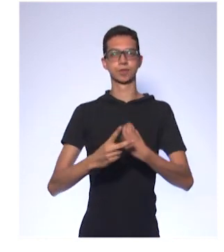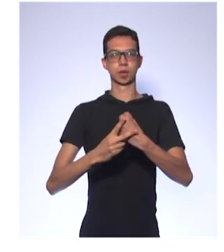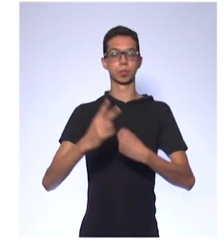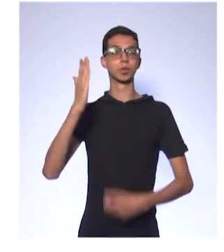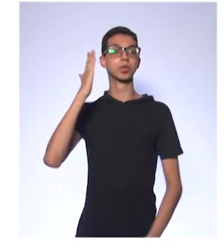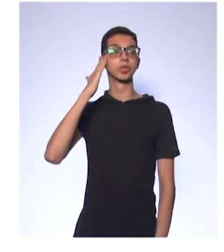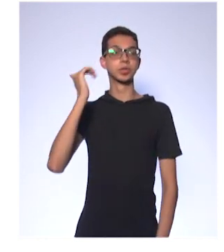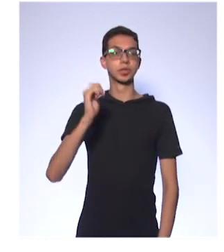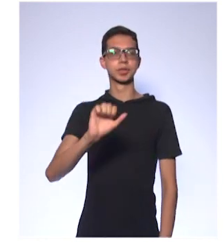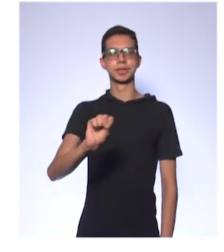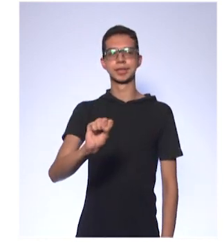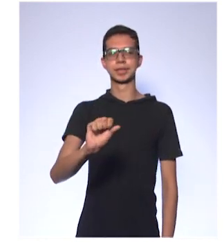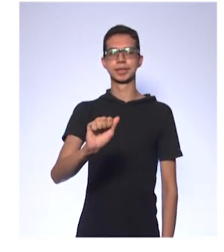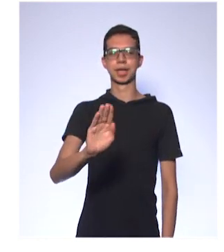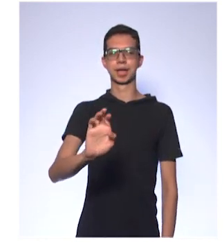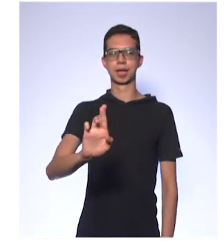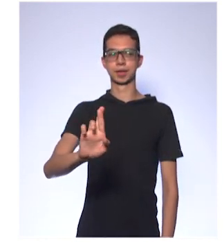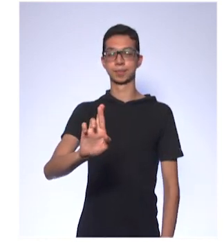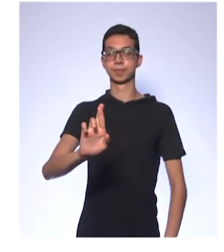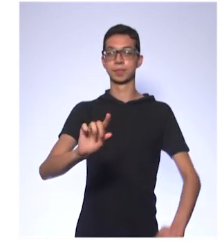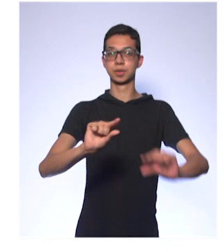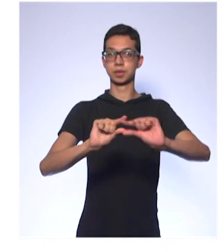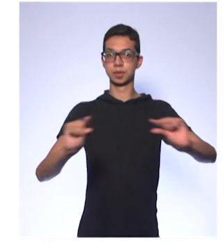saber na primeira linha, né?